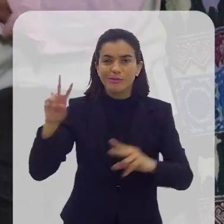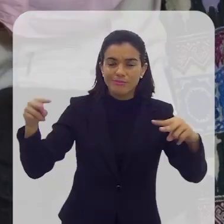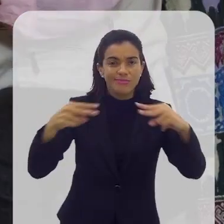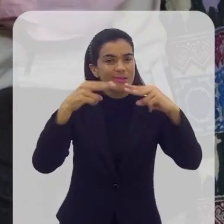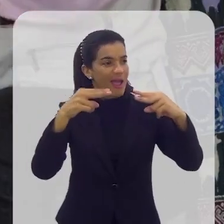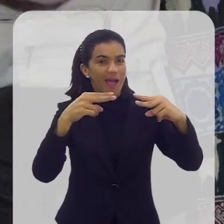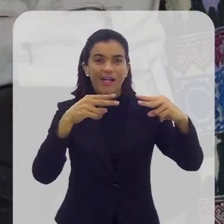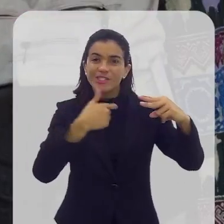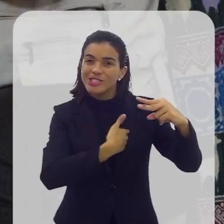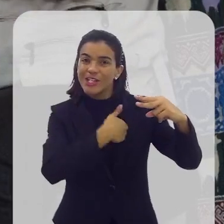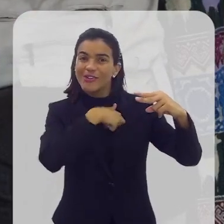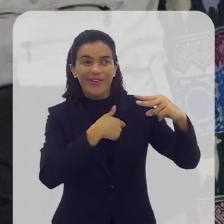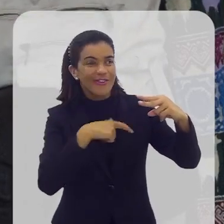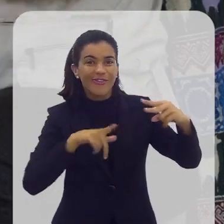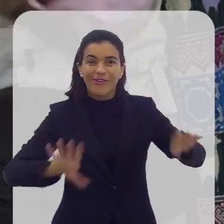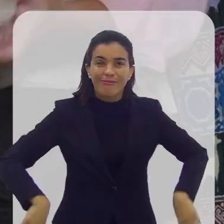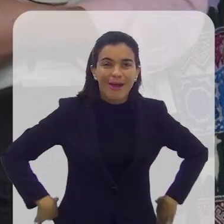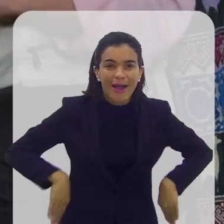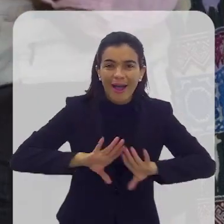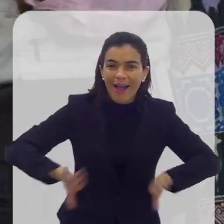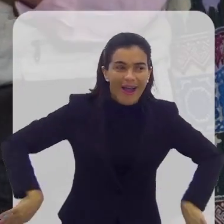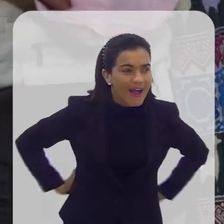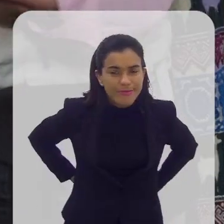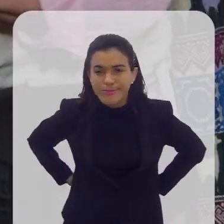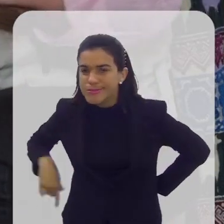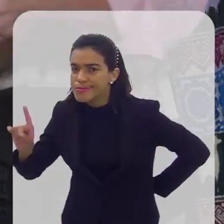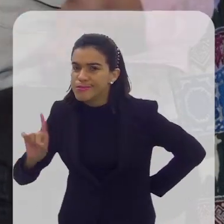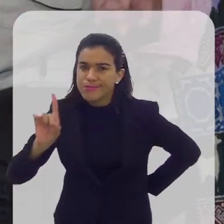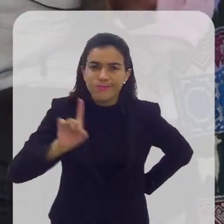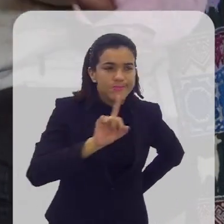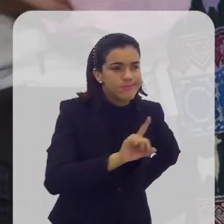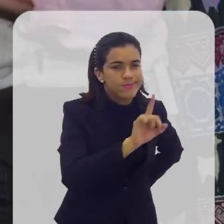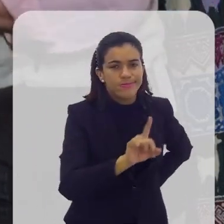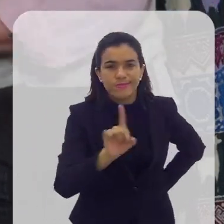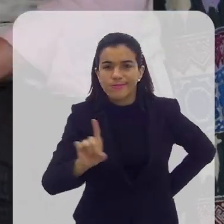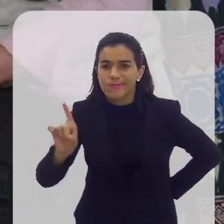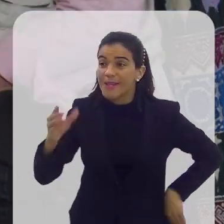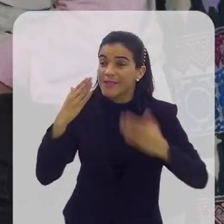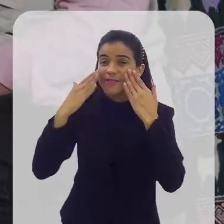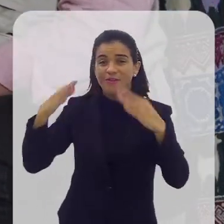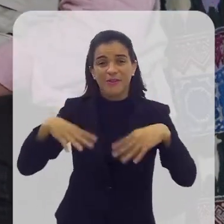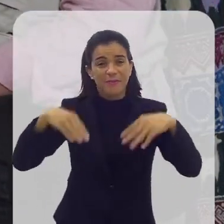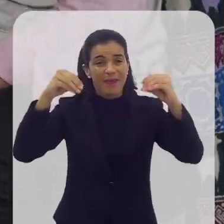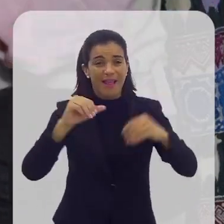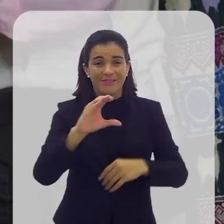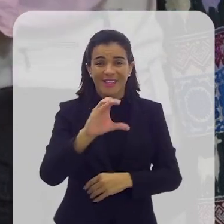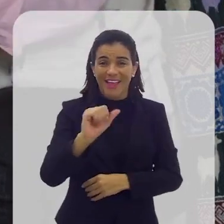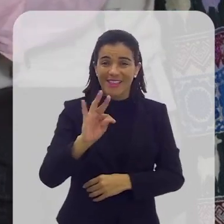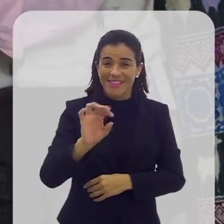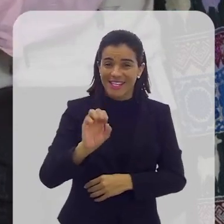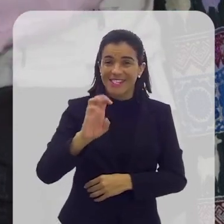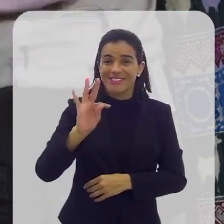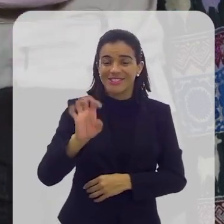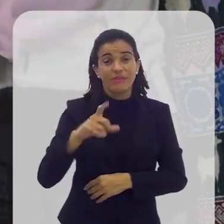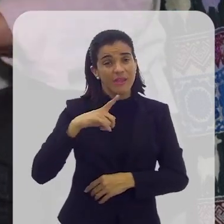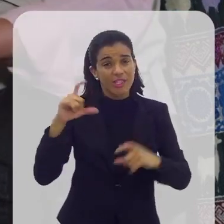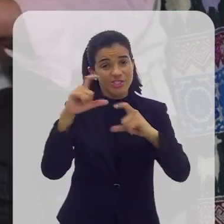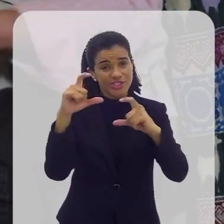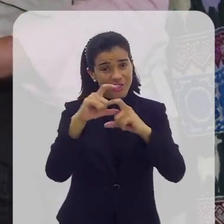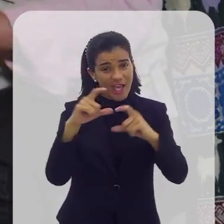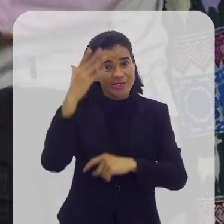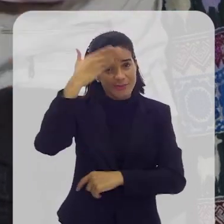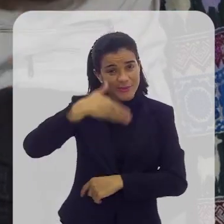E o suicídio de Vargas também foi aqui. Só morto sairei do catete. Com essa frase amplamente divulgada nos jornais da época, por